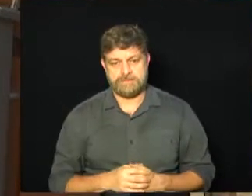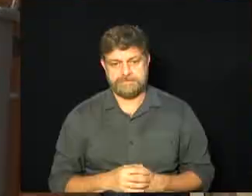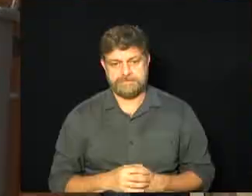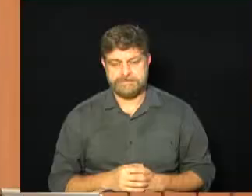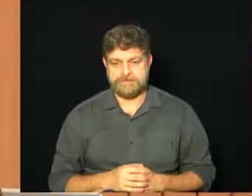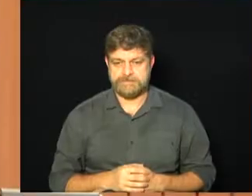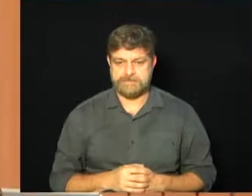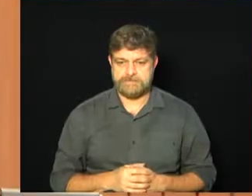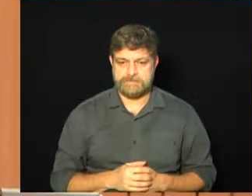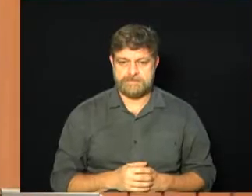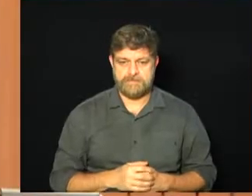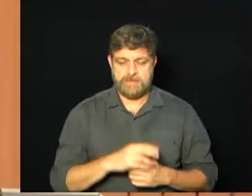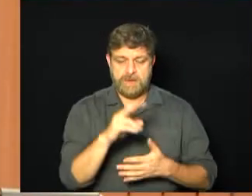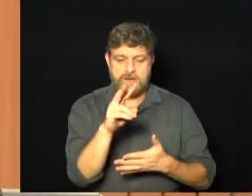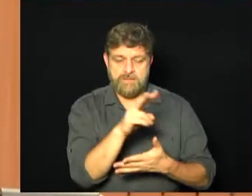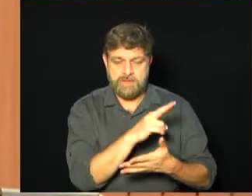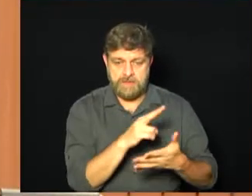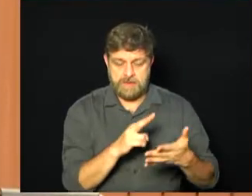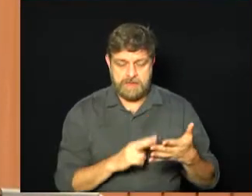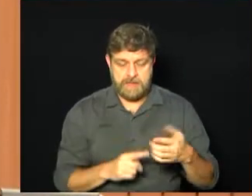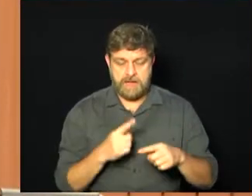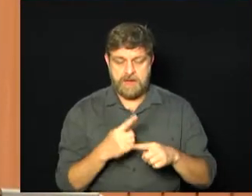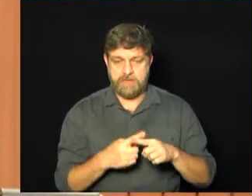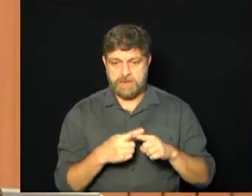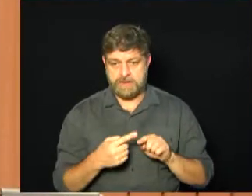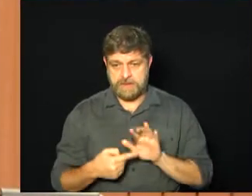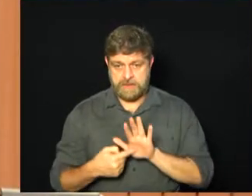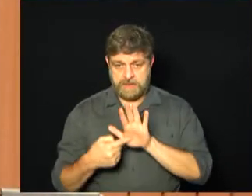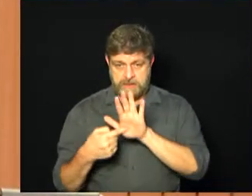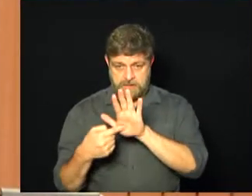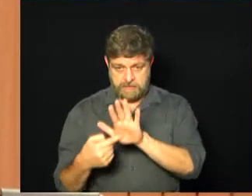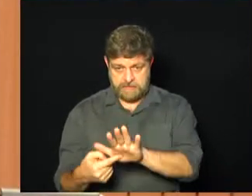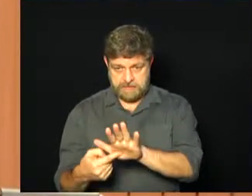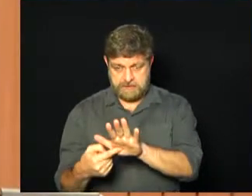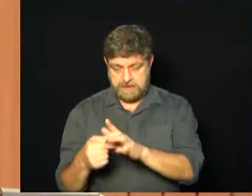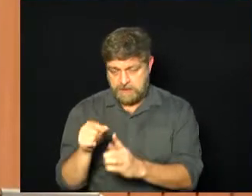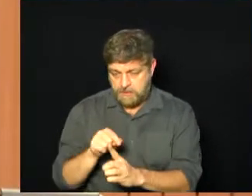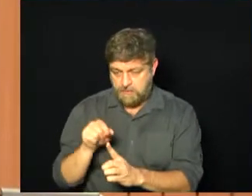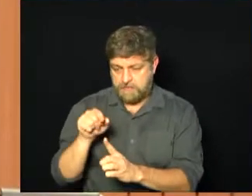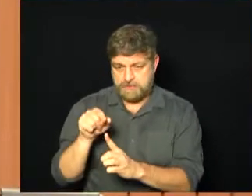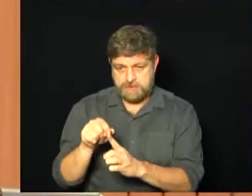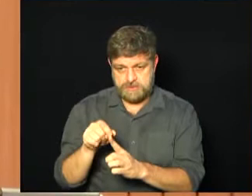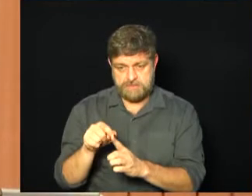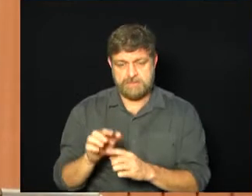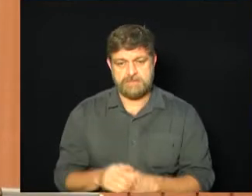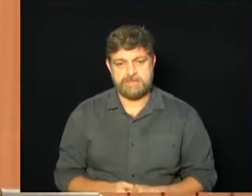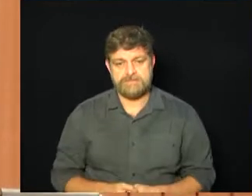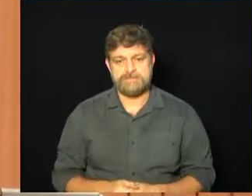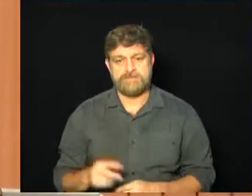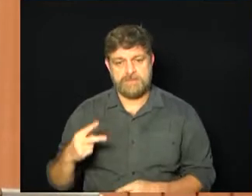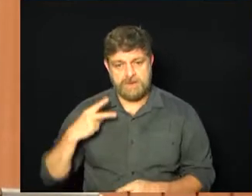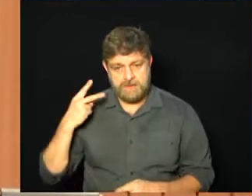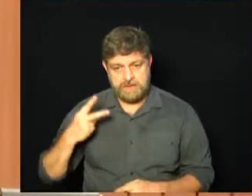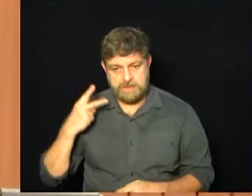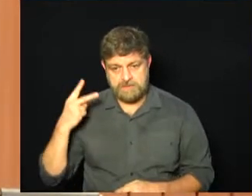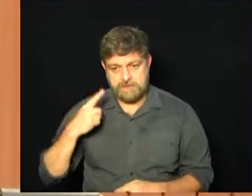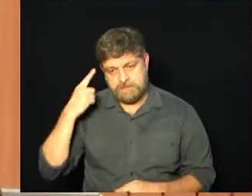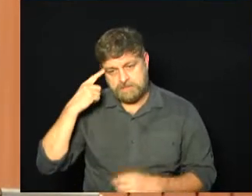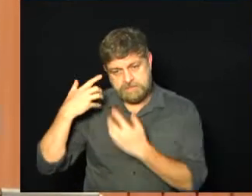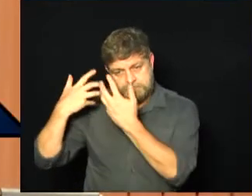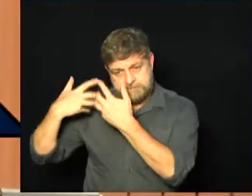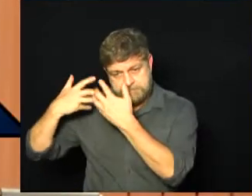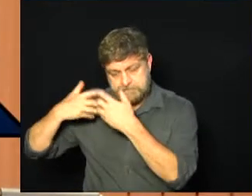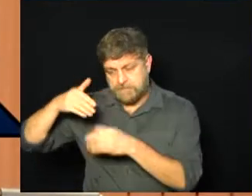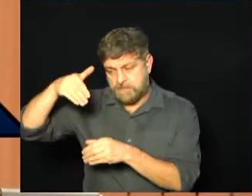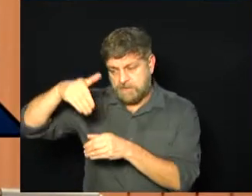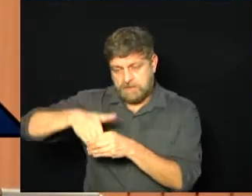Eu vou ler a justificativa que eu apresentei e que levou os vereadores a aprovarem